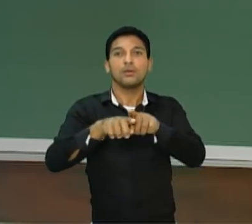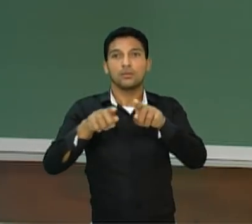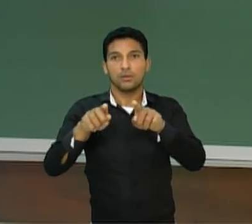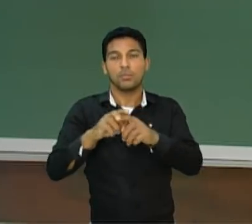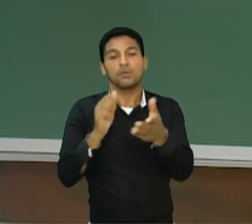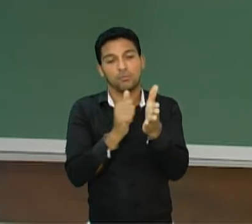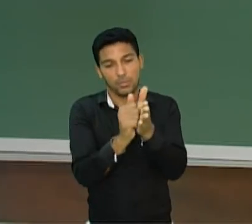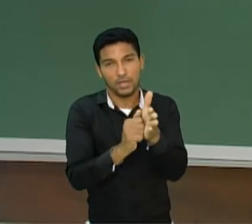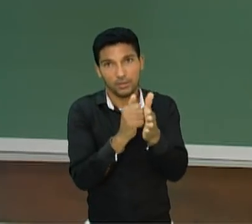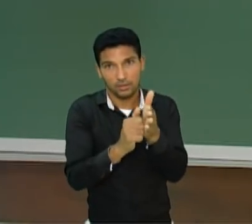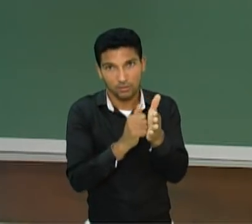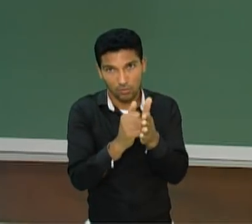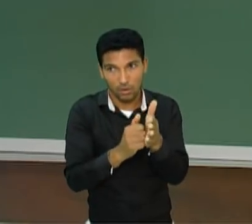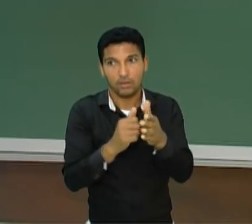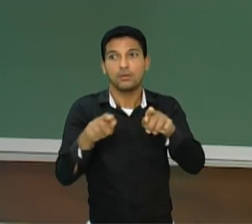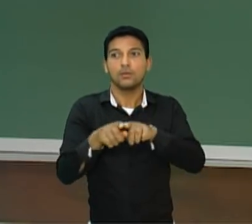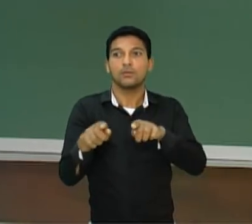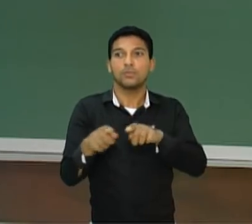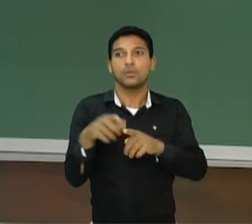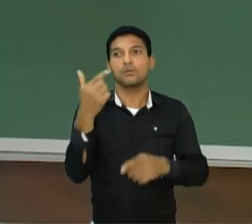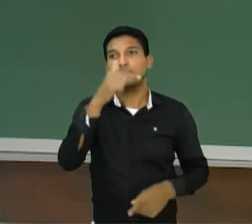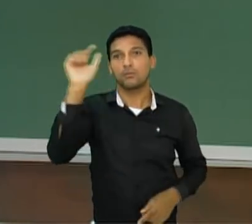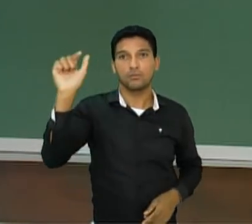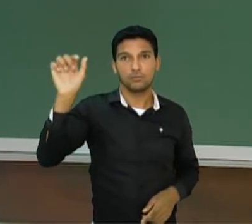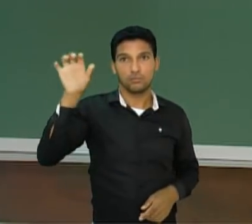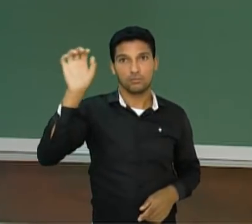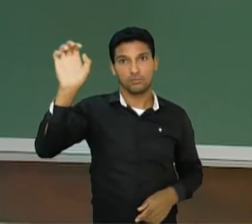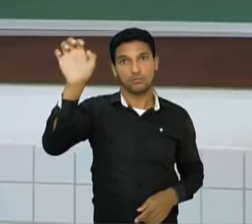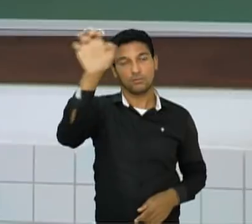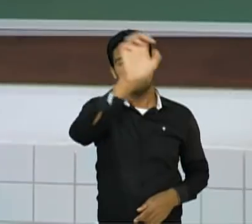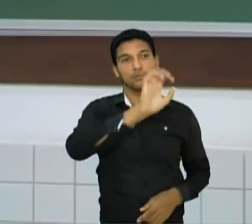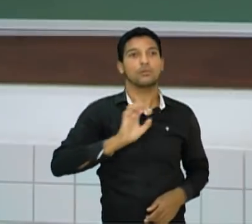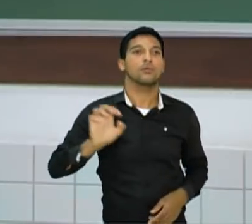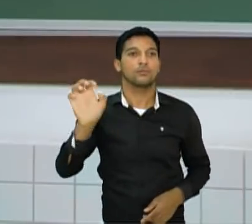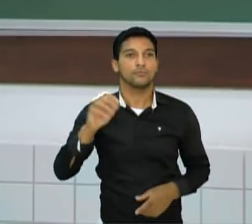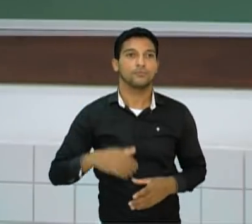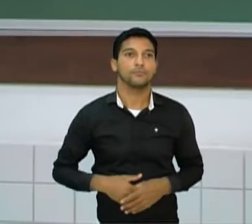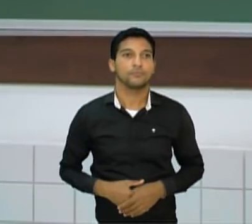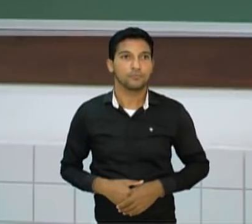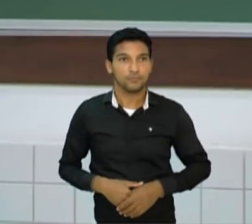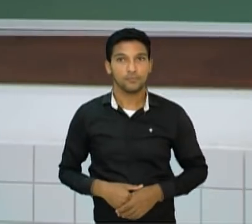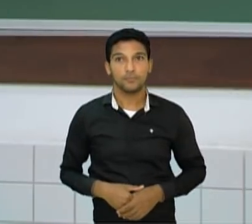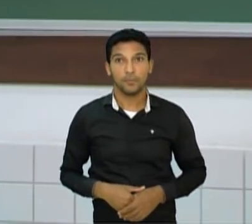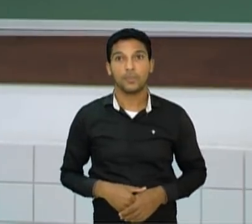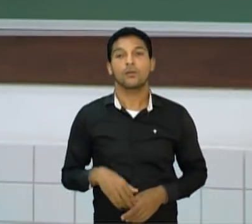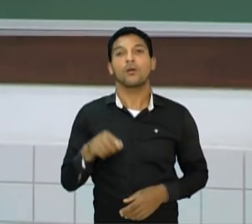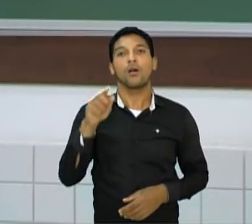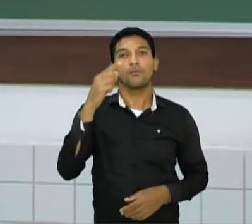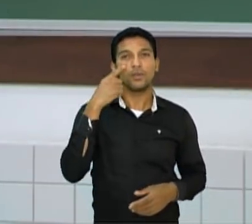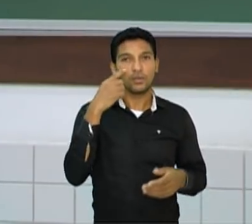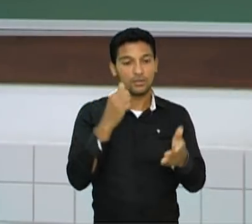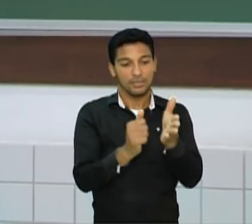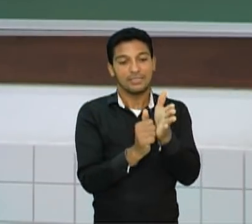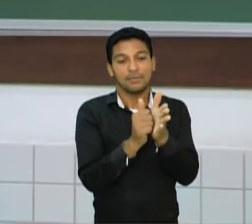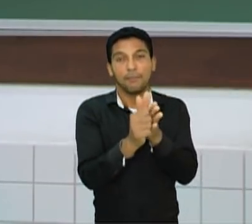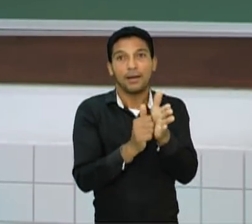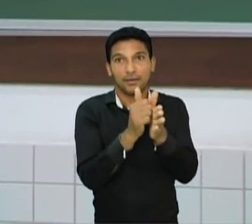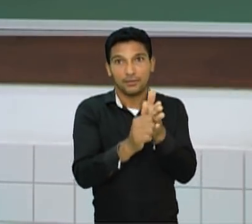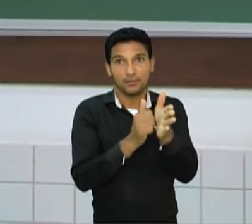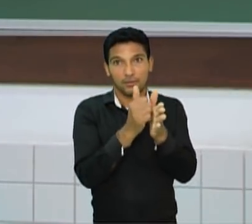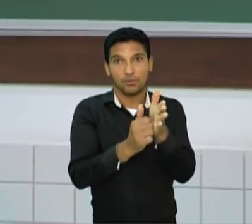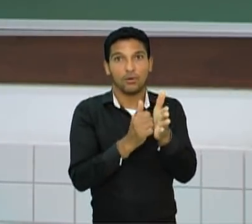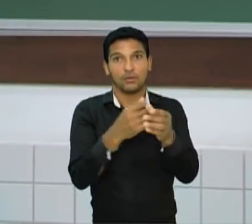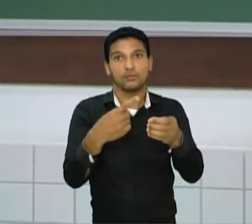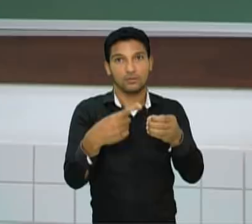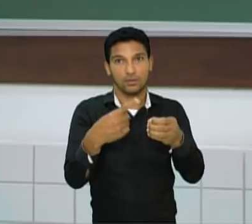lá, auxiliavam esse escravizado para conseguir sua liberdade, também levantando dinheiro para a compra de alforrias, a carta de